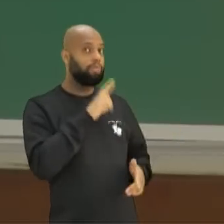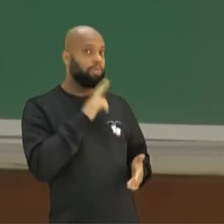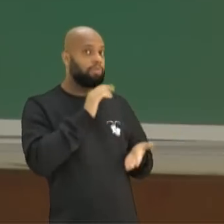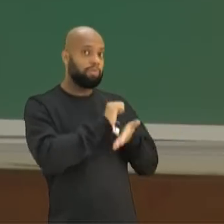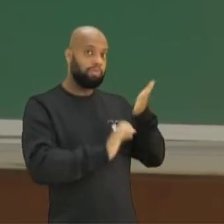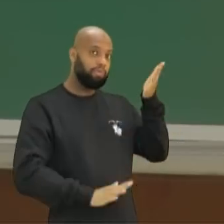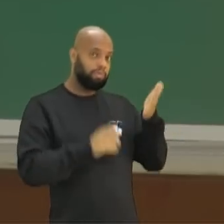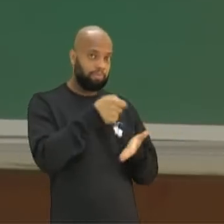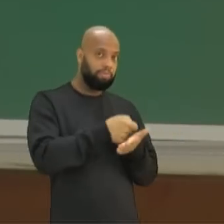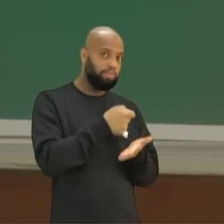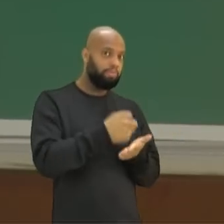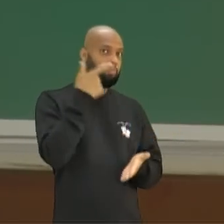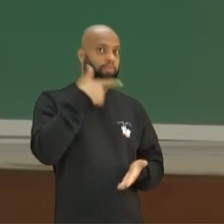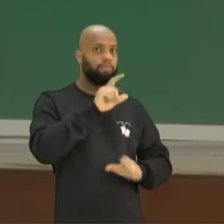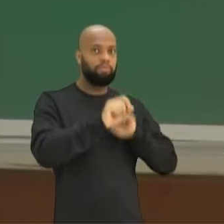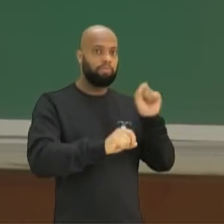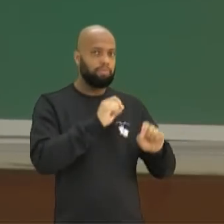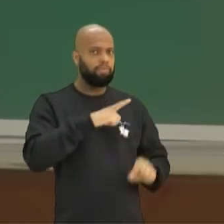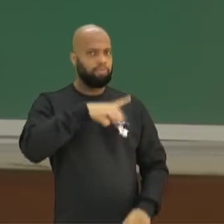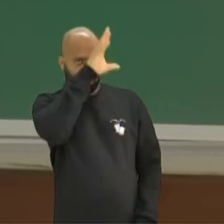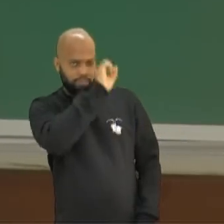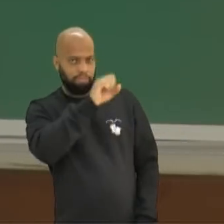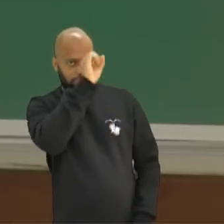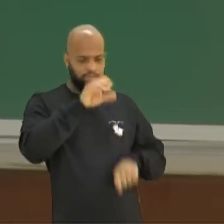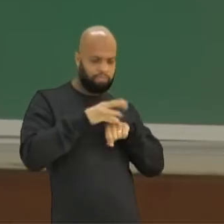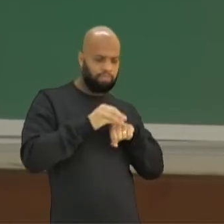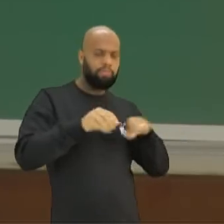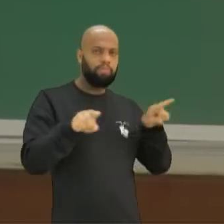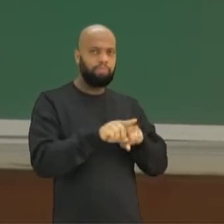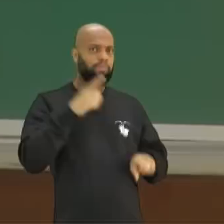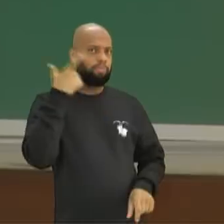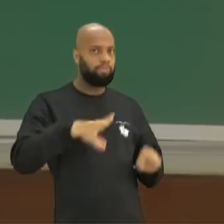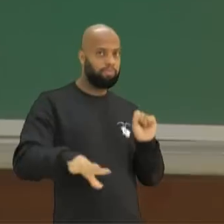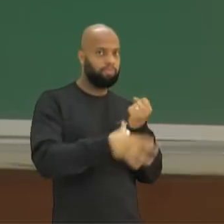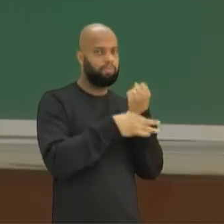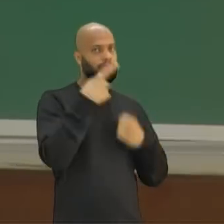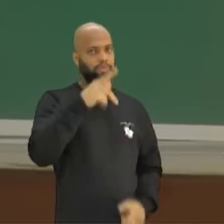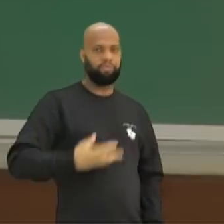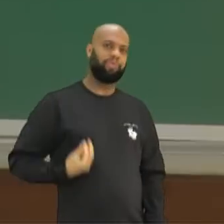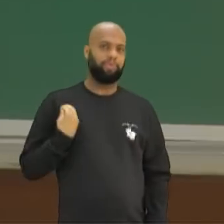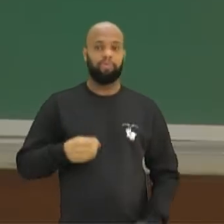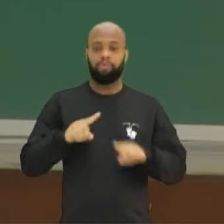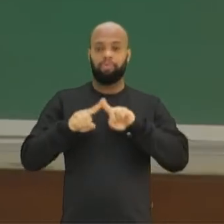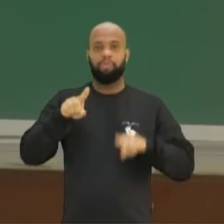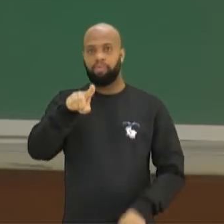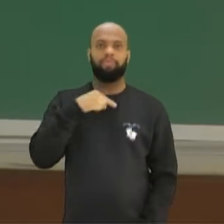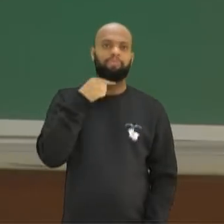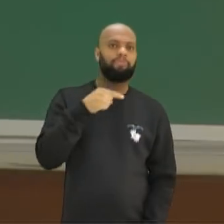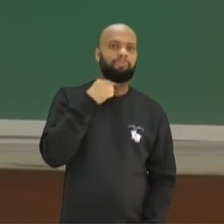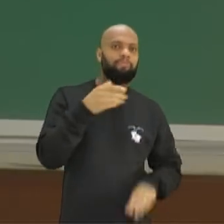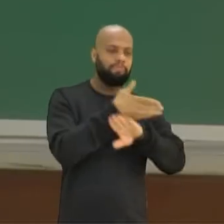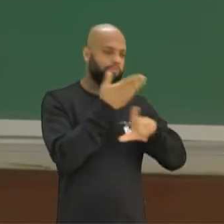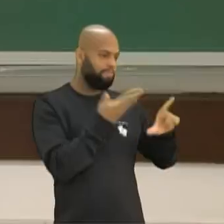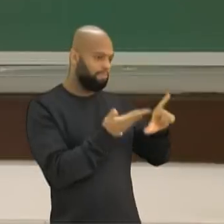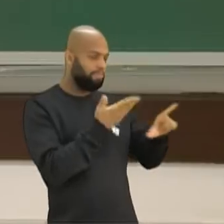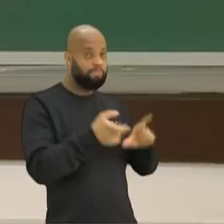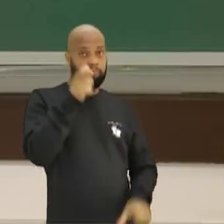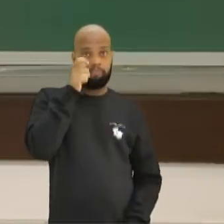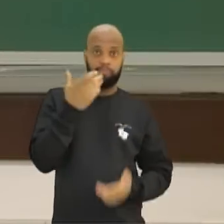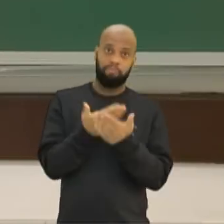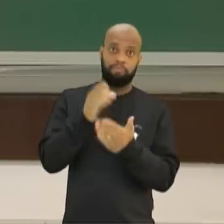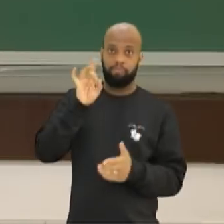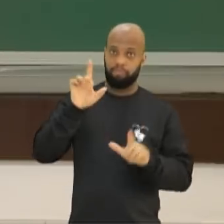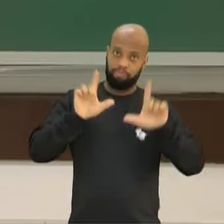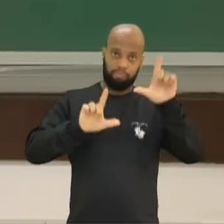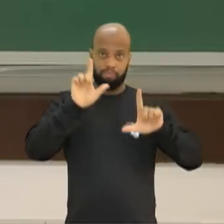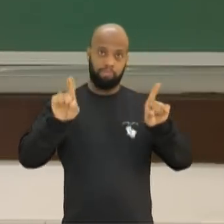está postada, para além de você ter mais conhecimento, também garantir a sua presença. Mas se você não tem acesso ao Class, está assistindo às nossas aulas